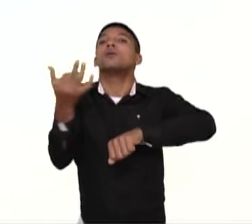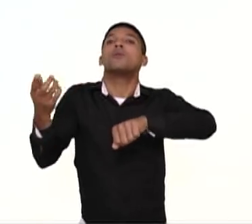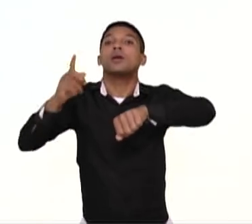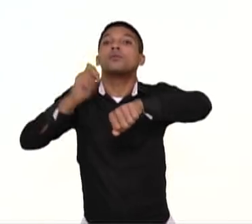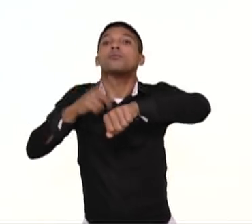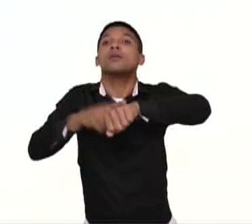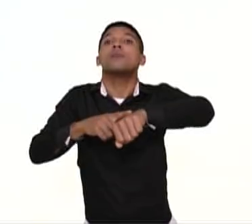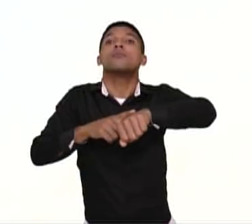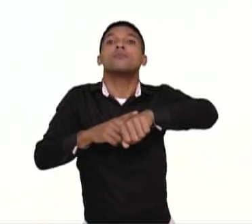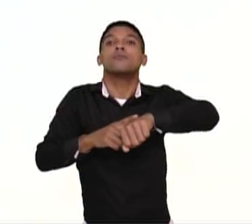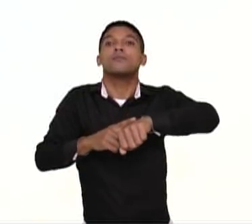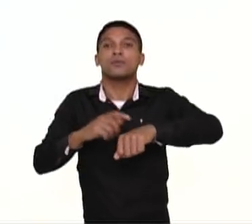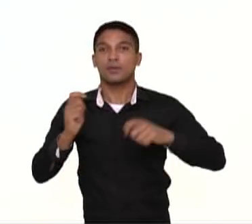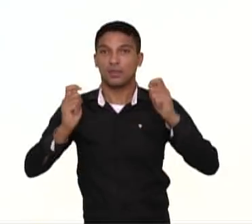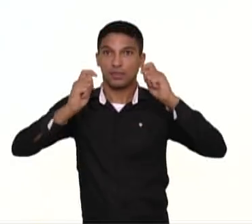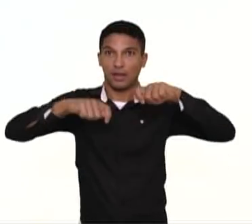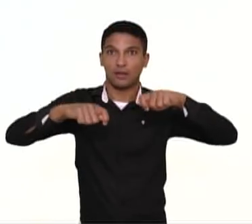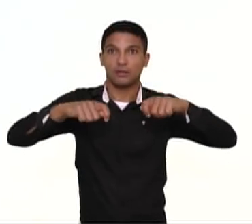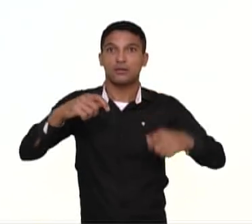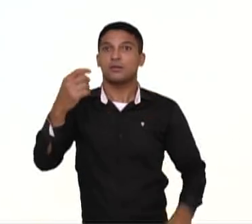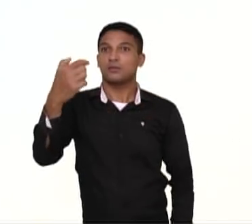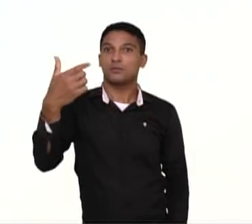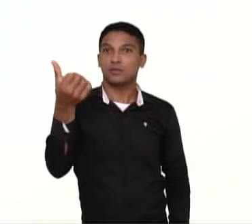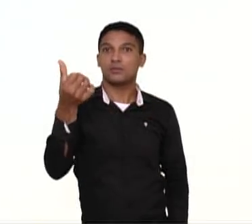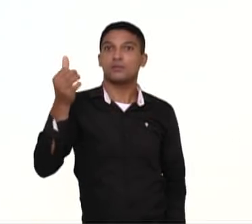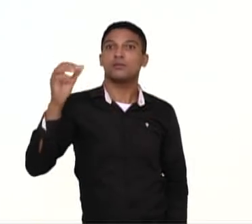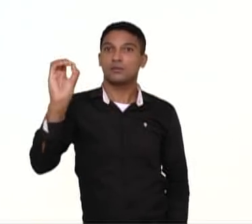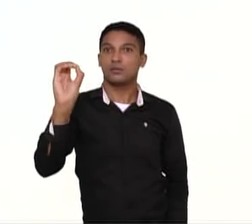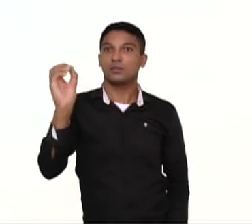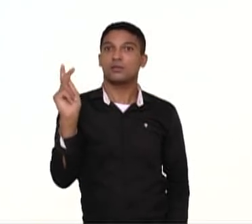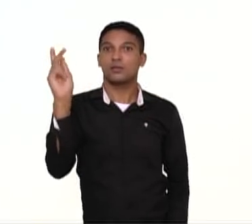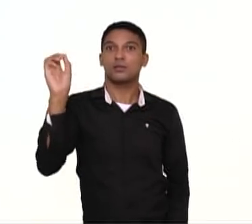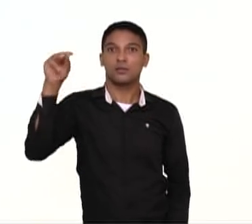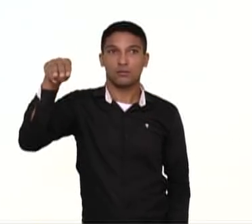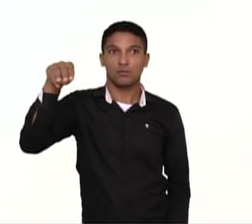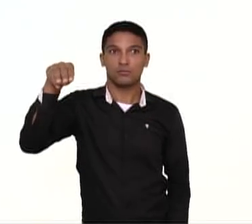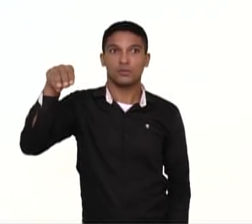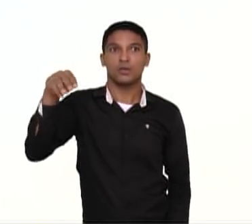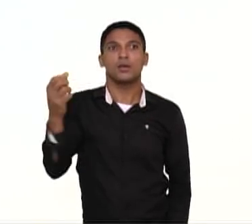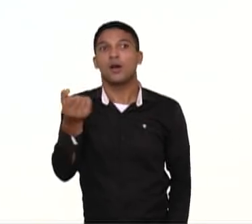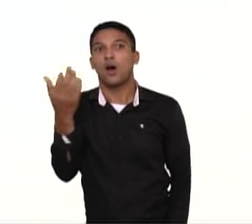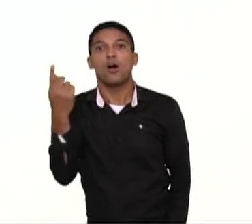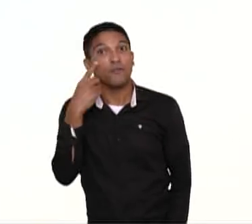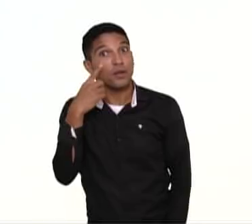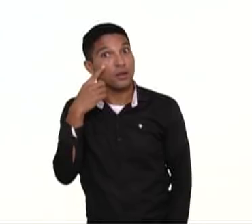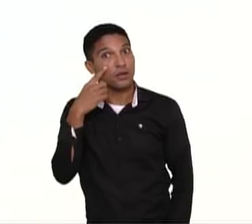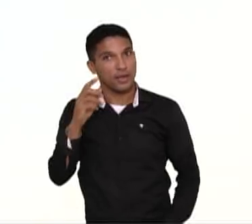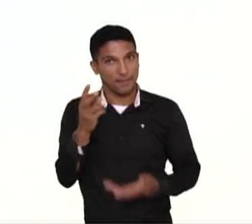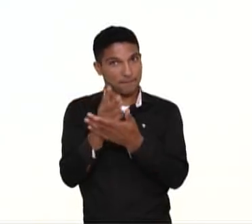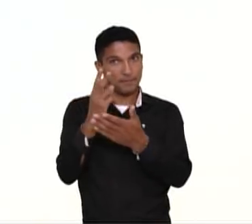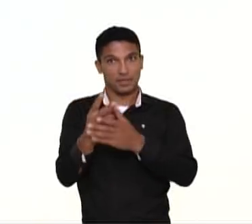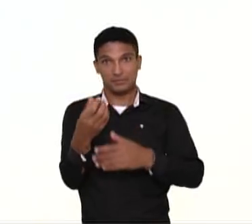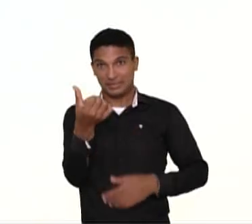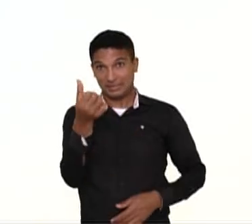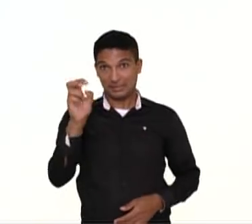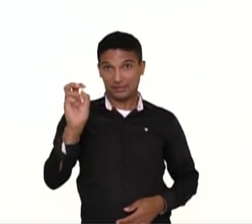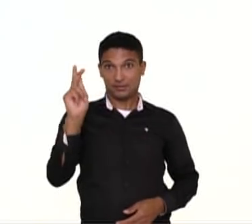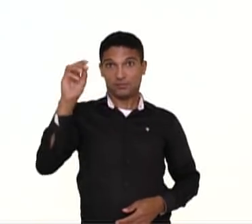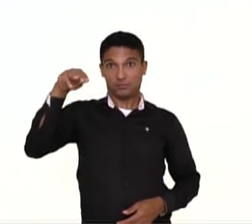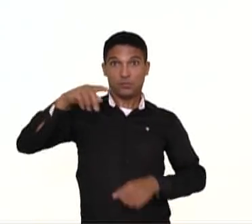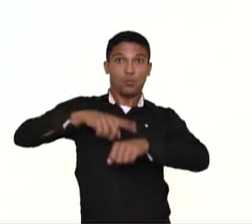mesma velocidade média? Velocidade média de 65 km por hora, ok? É rapidinho e nós já